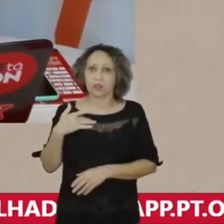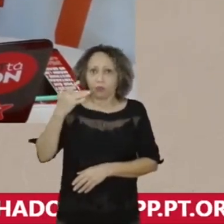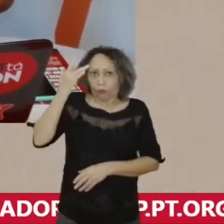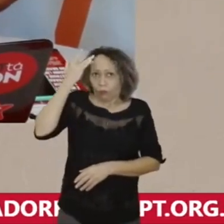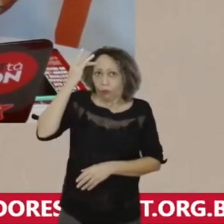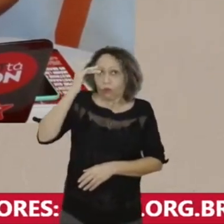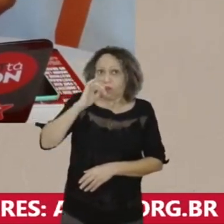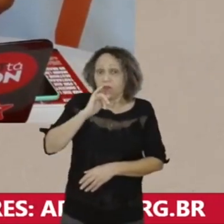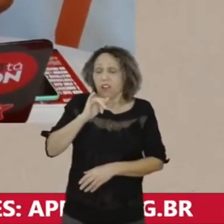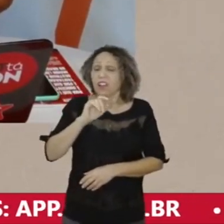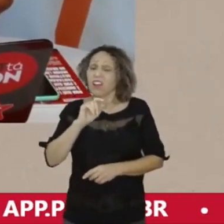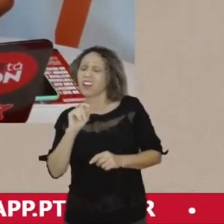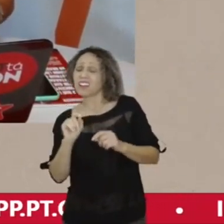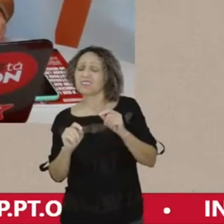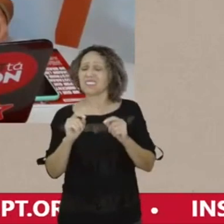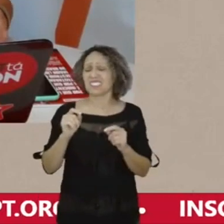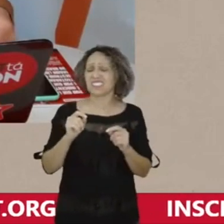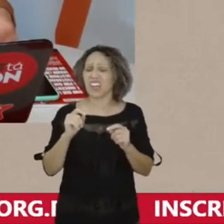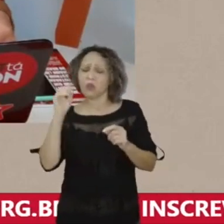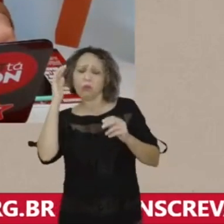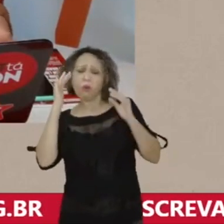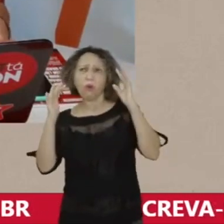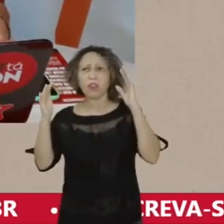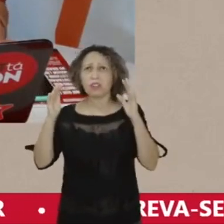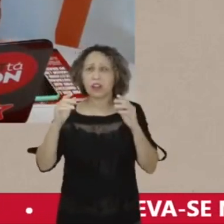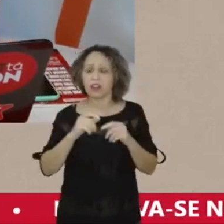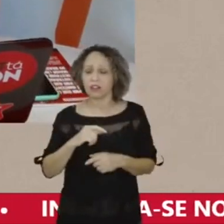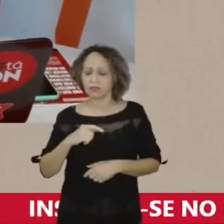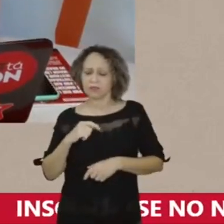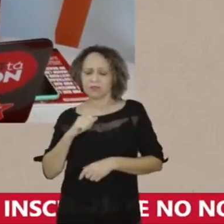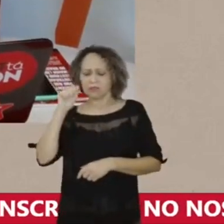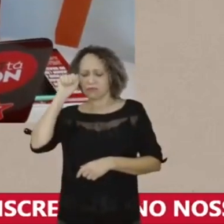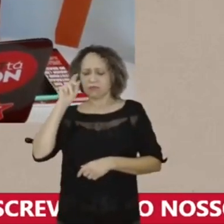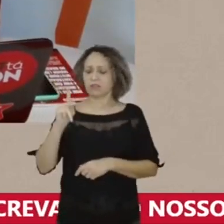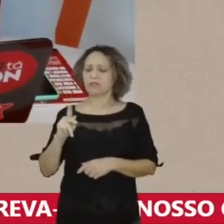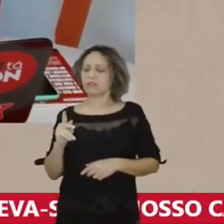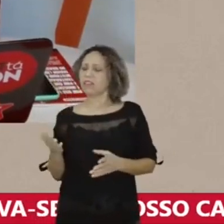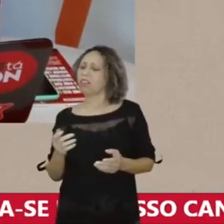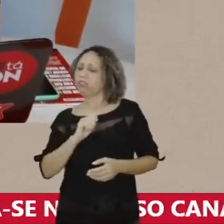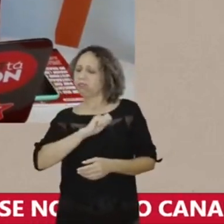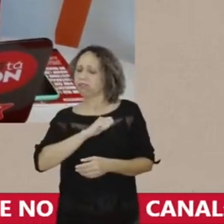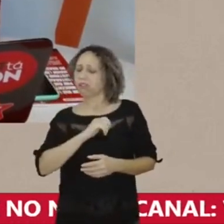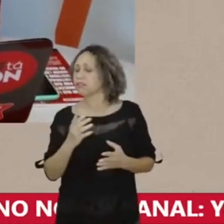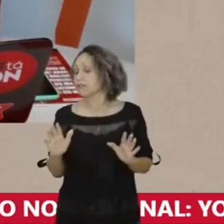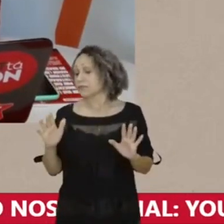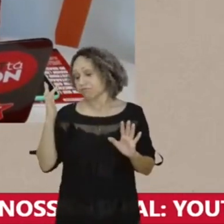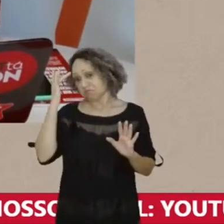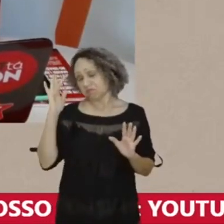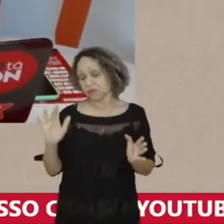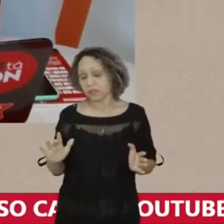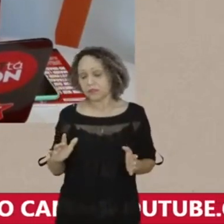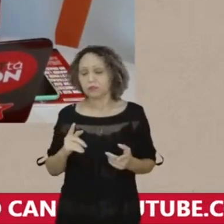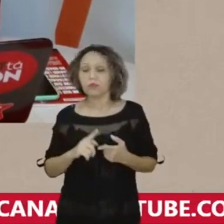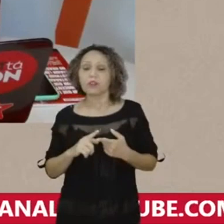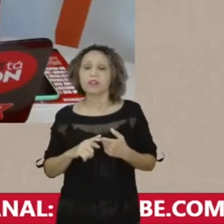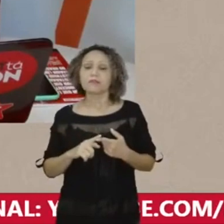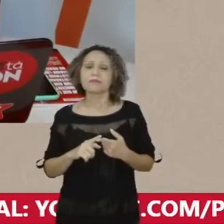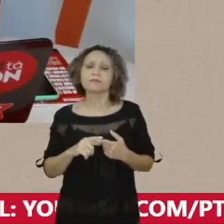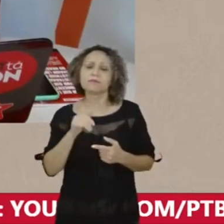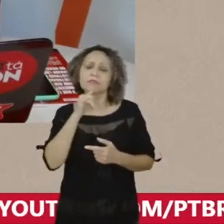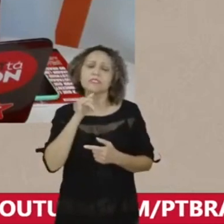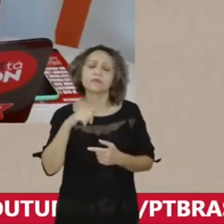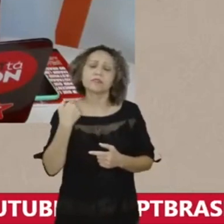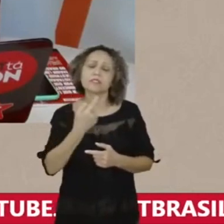dizer se tratava de uma ilusão ou de uma esperteza, talvez o segundo ponto, porque a rigor, não é? Por exemplo, quando a